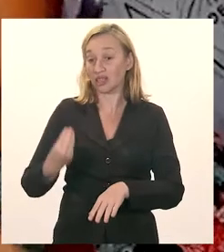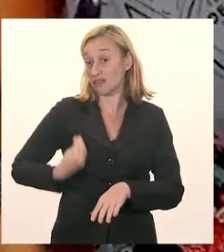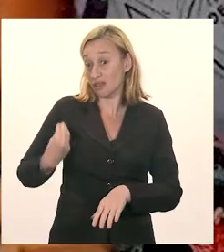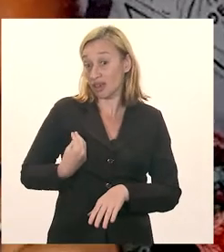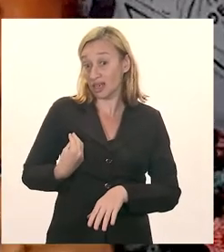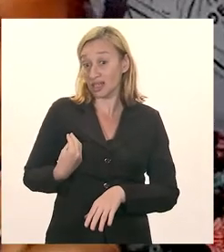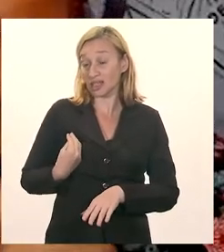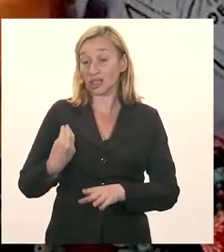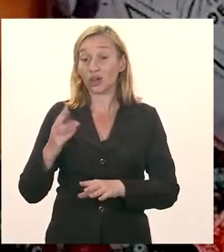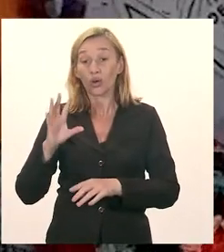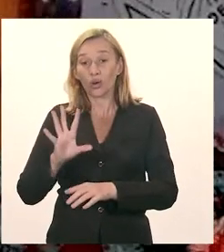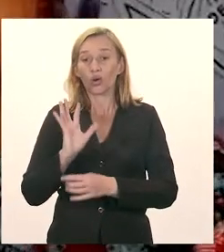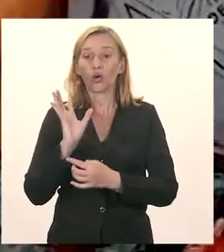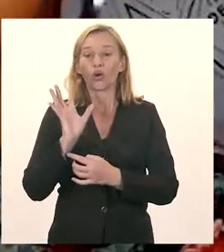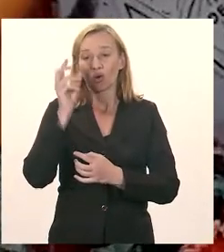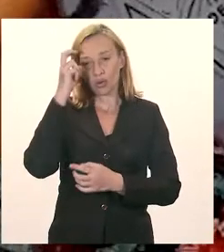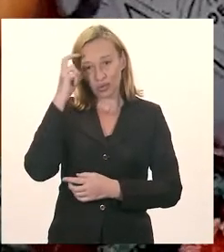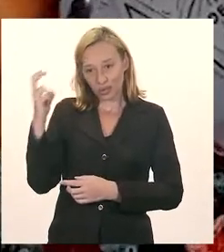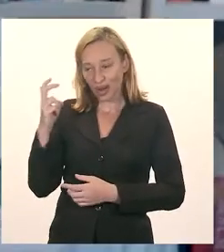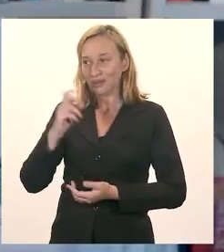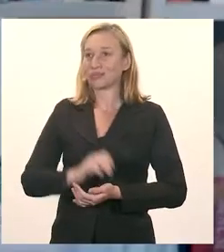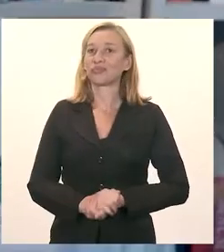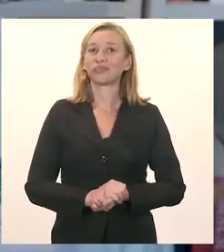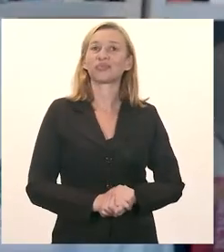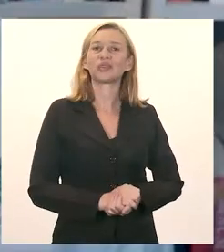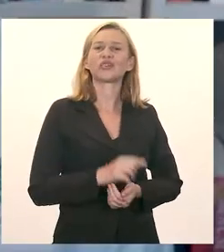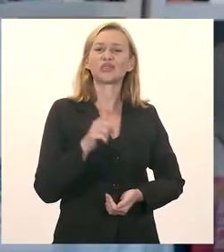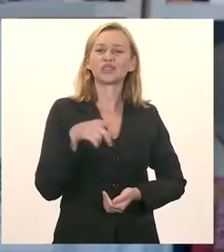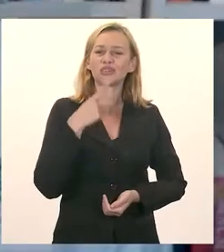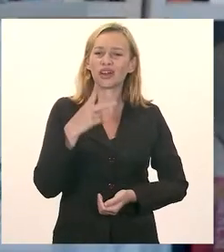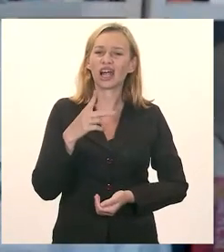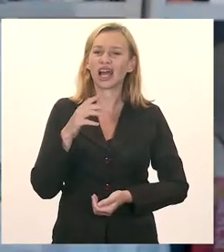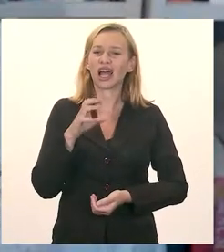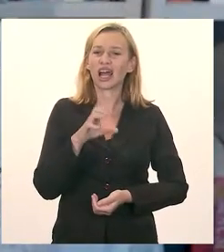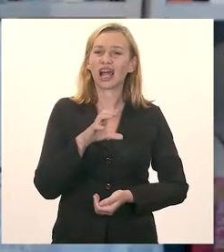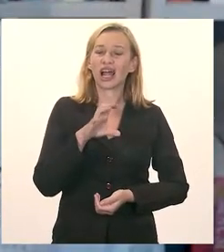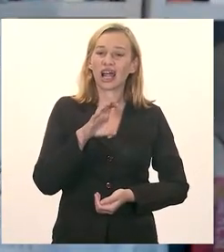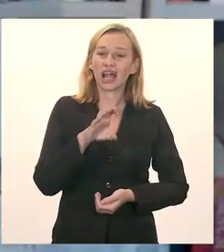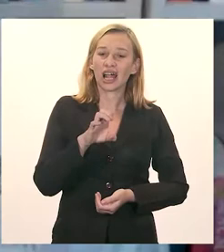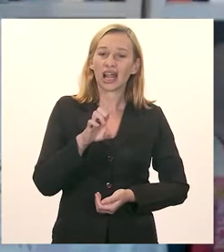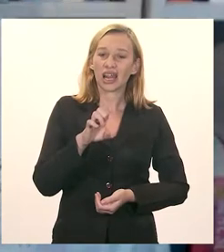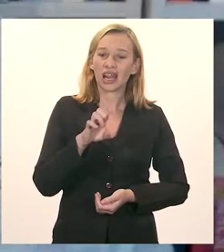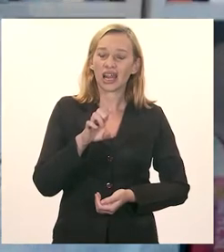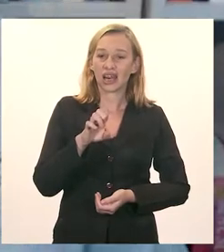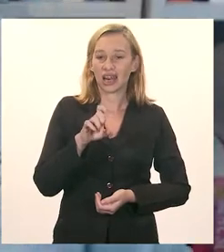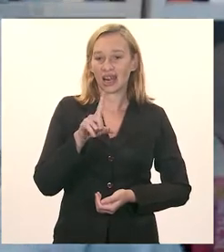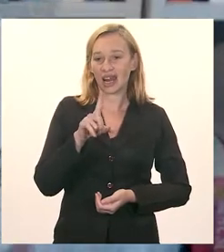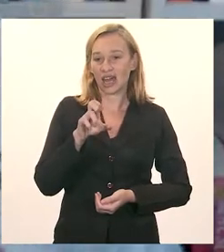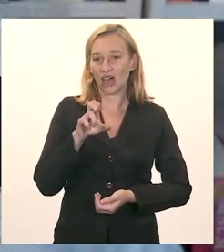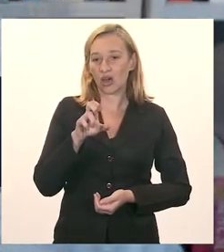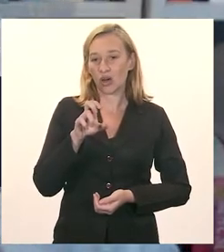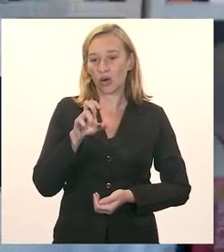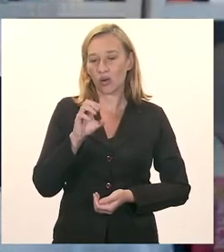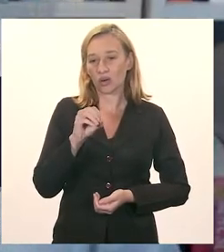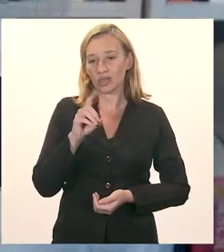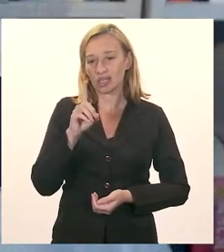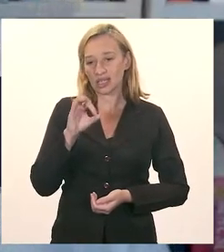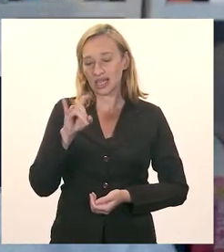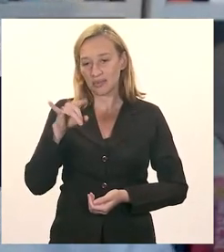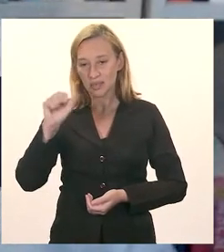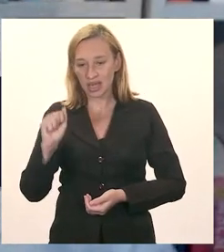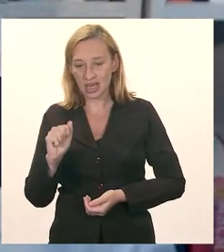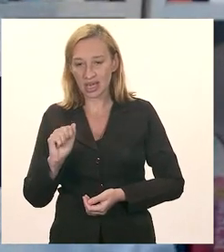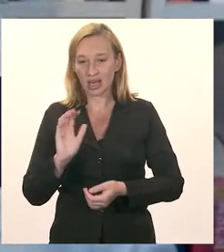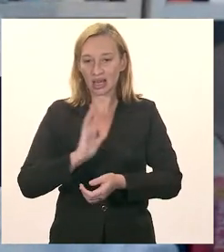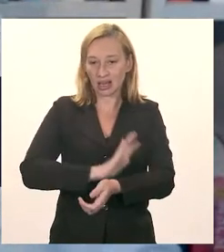de vivência cultural. Não, mas quando você fala de leucemia e nós estamos trabalhando com a